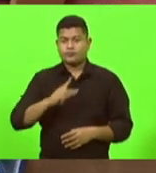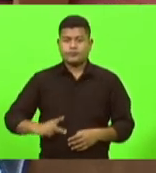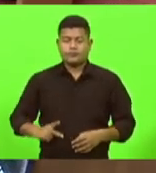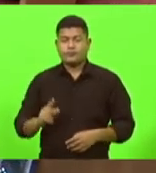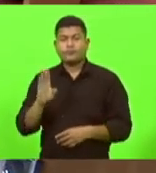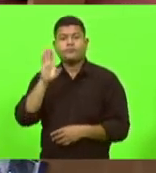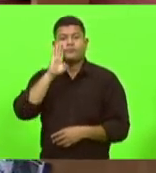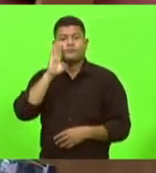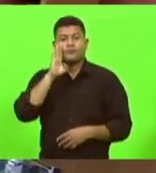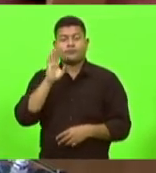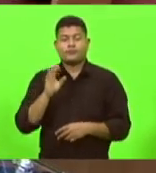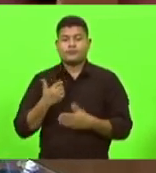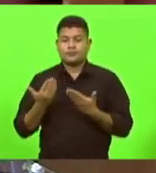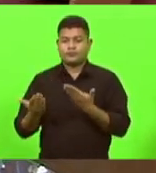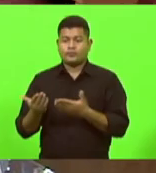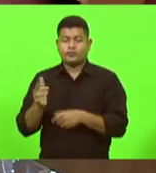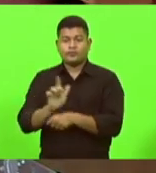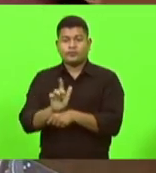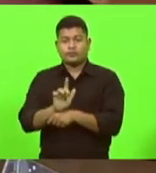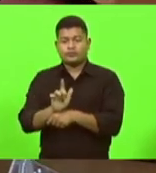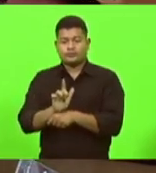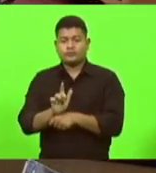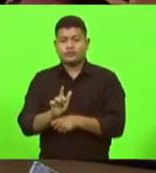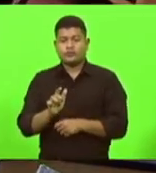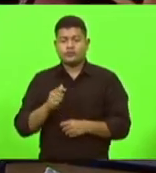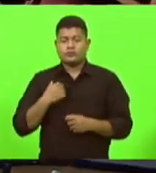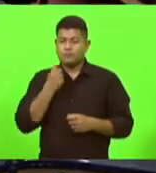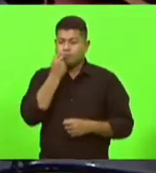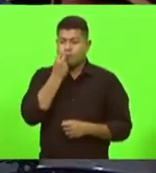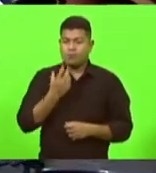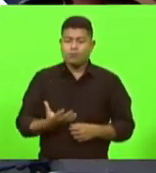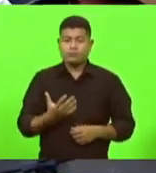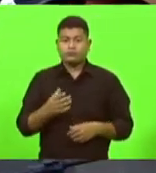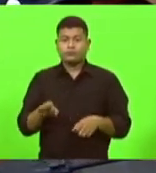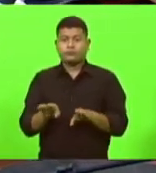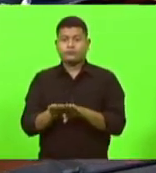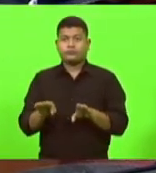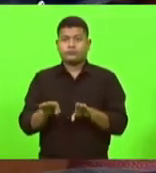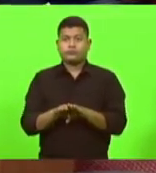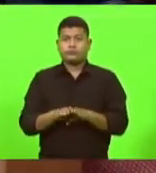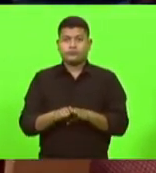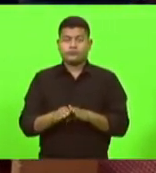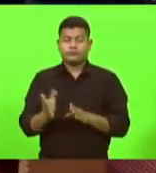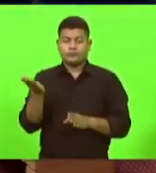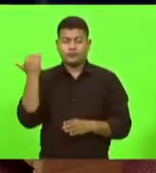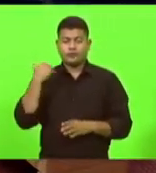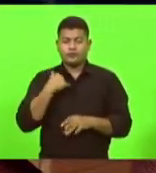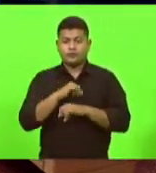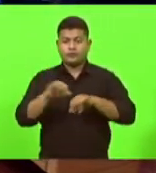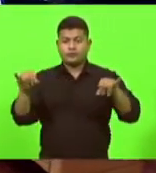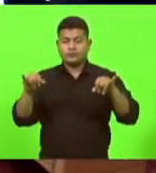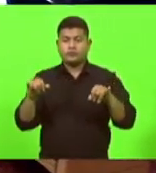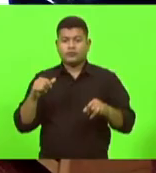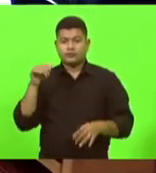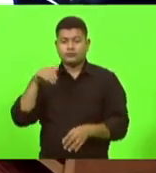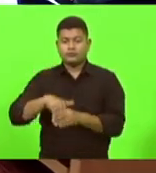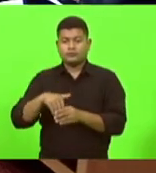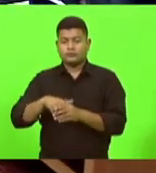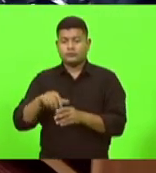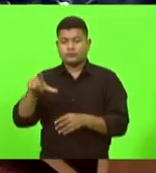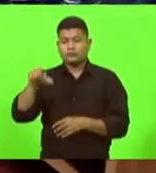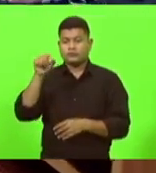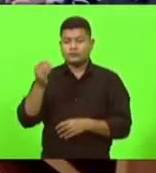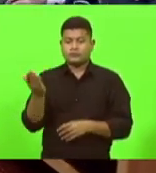fizeram frente à Assembleia Legislativa e pelas razões que expus publicamente anteriormente, voto o deputado Moacir